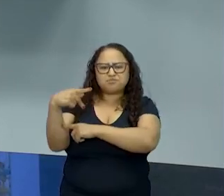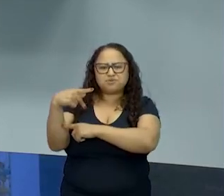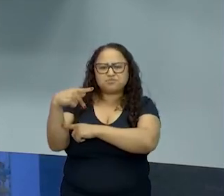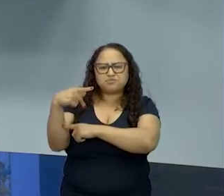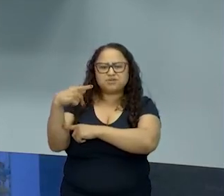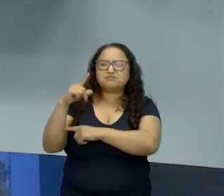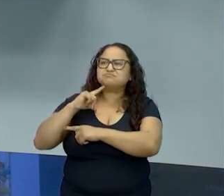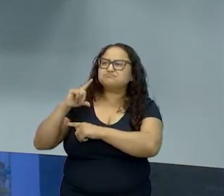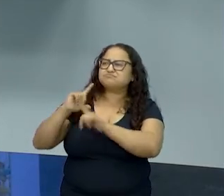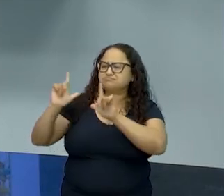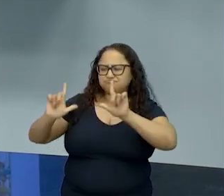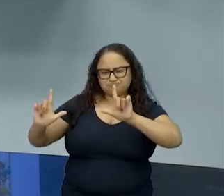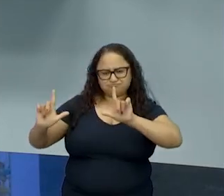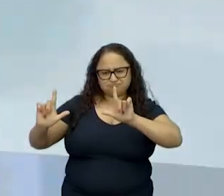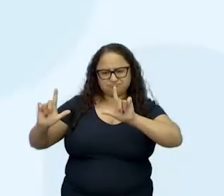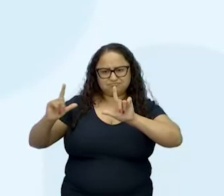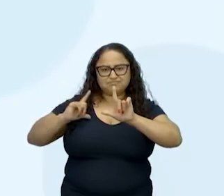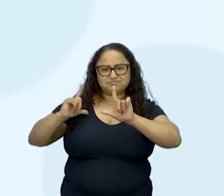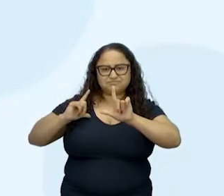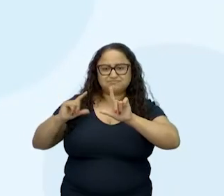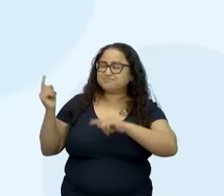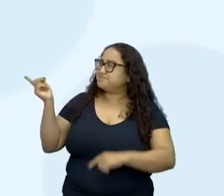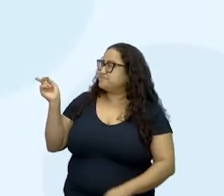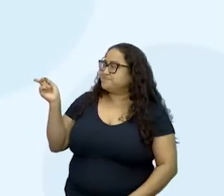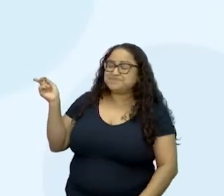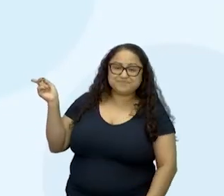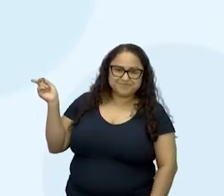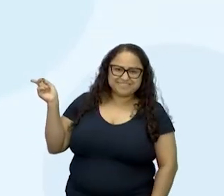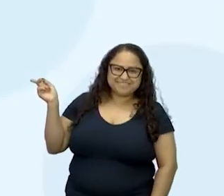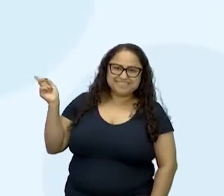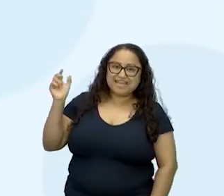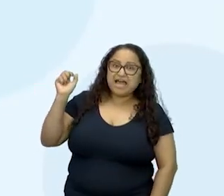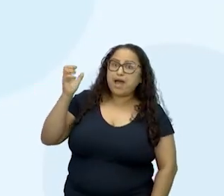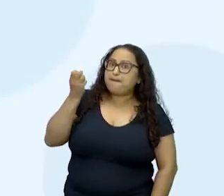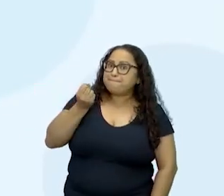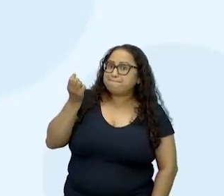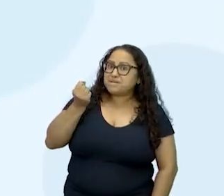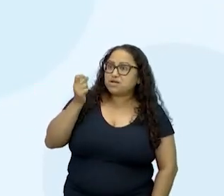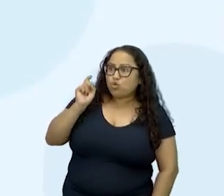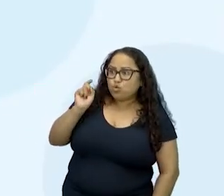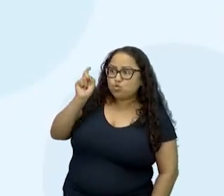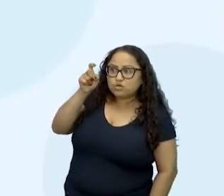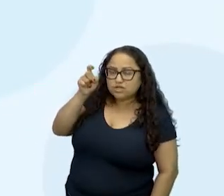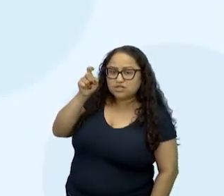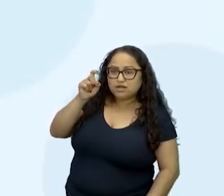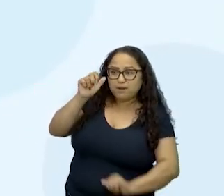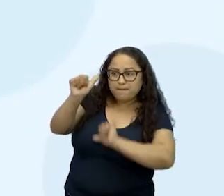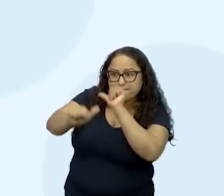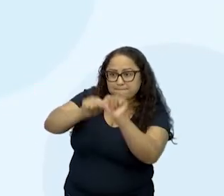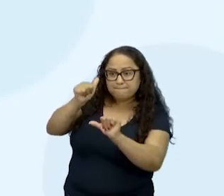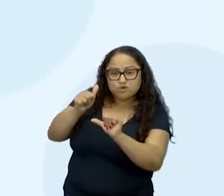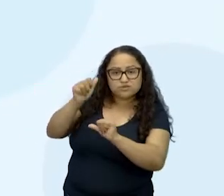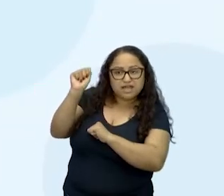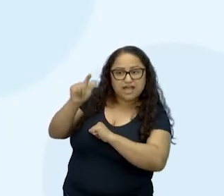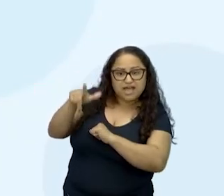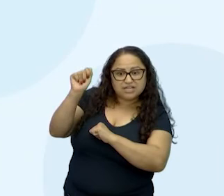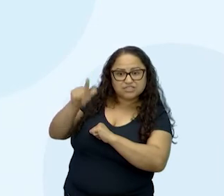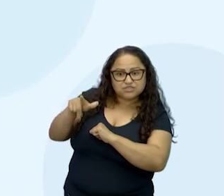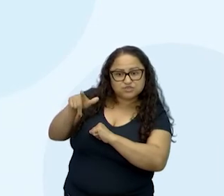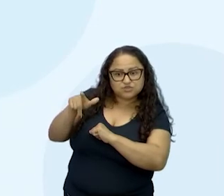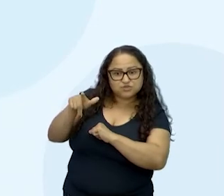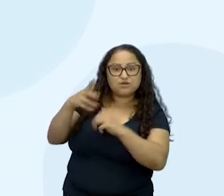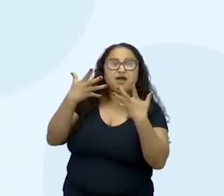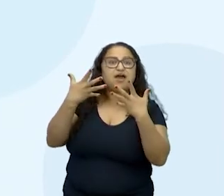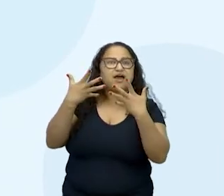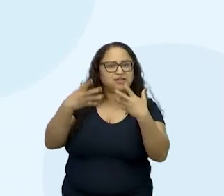na tela de vocês tem um bonequinho de mãozinha levantada. Quando você clicar nele, ele vai ficar azul. Aí é só dar